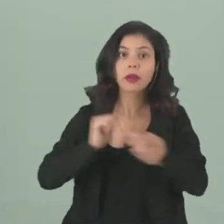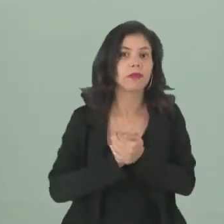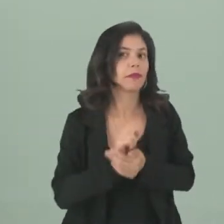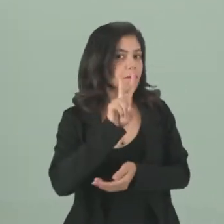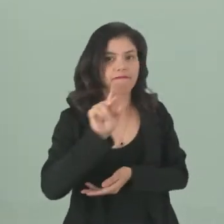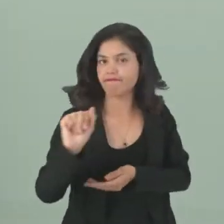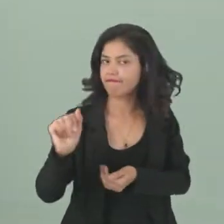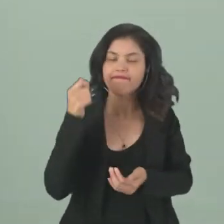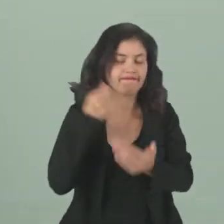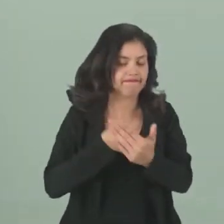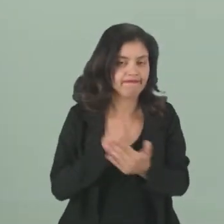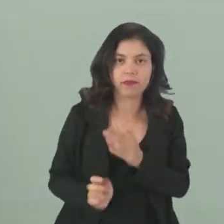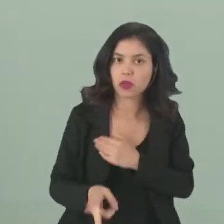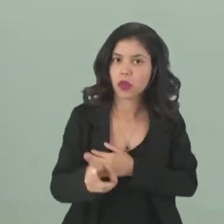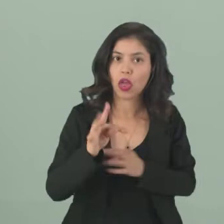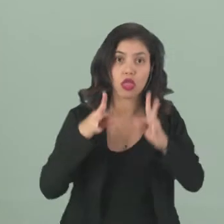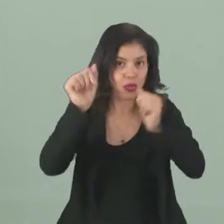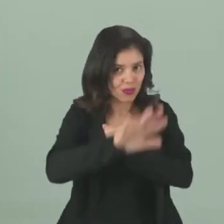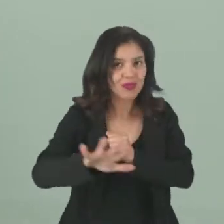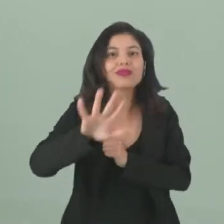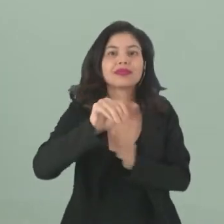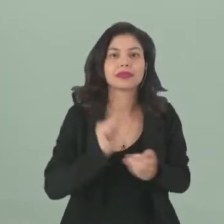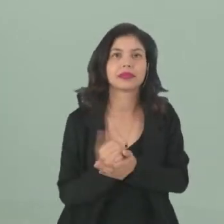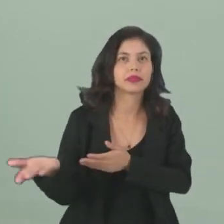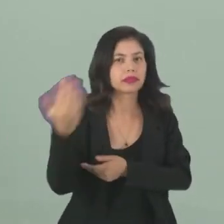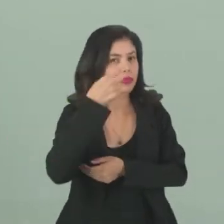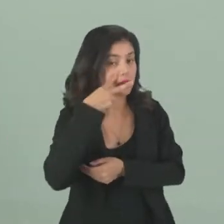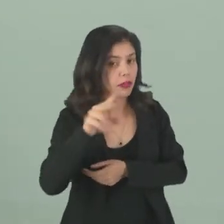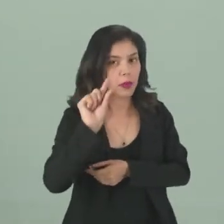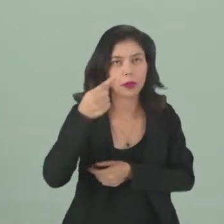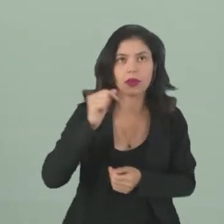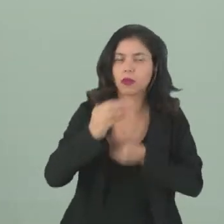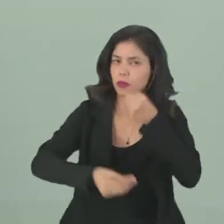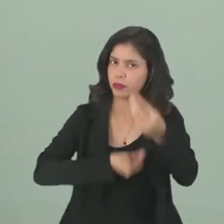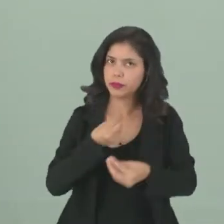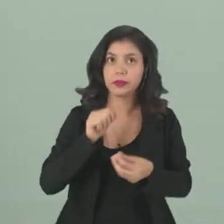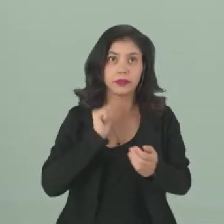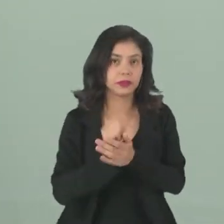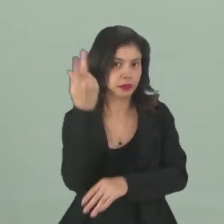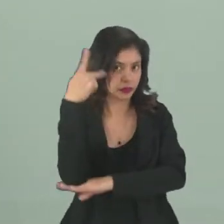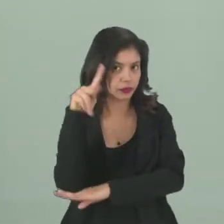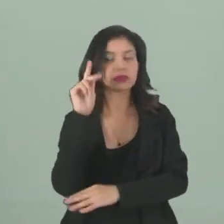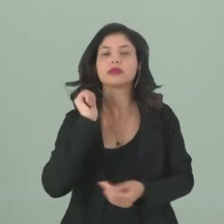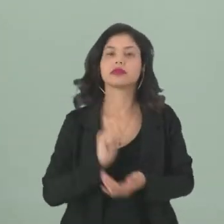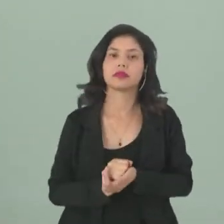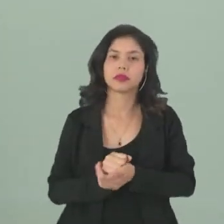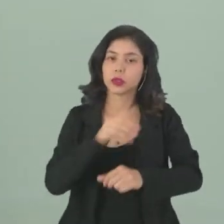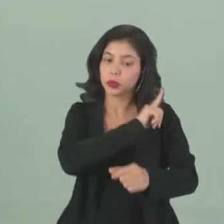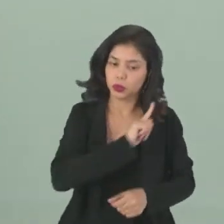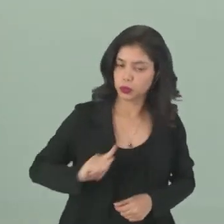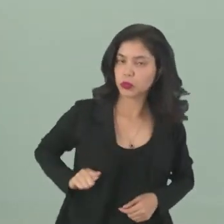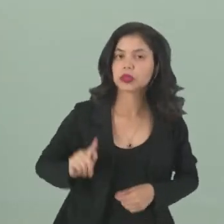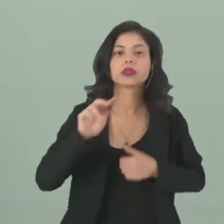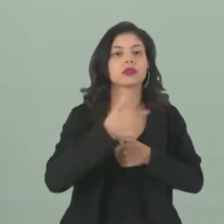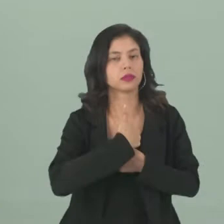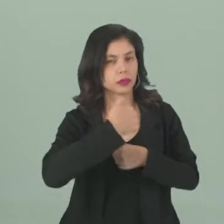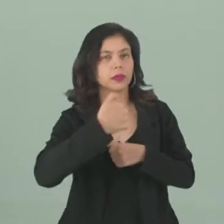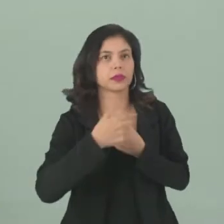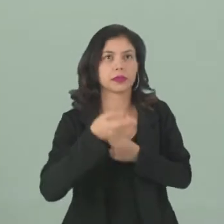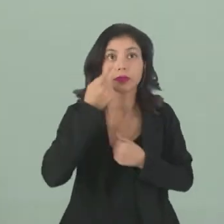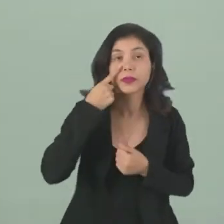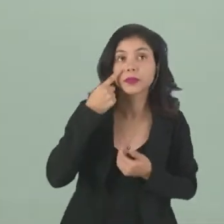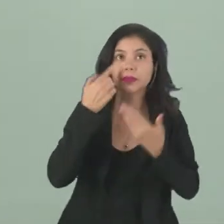não vai ser exercida em sua totalidade. Então vamos ver um pouquinho de como foi esse período do governo de Getúlio